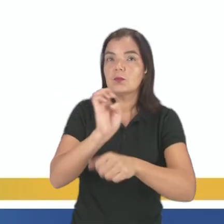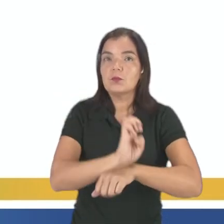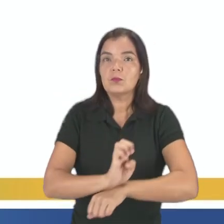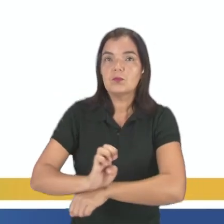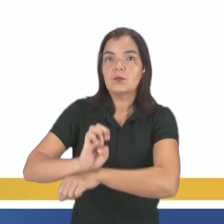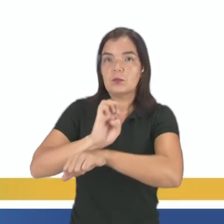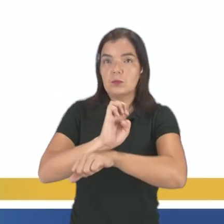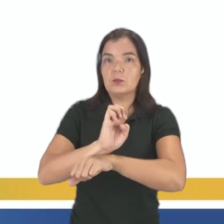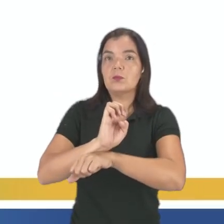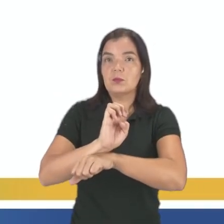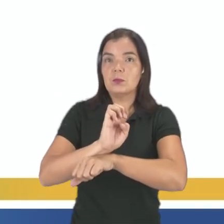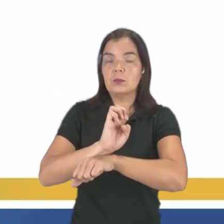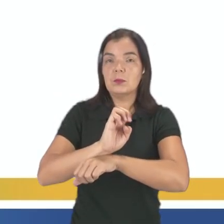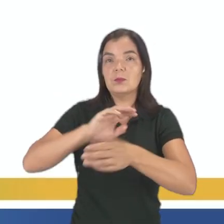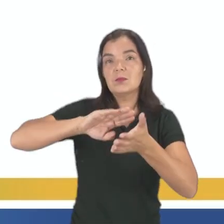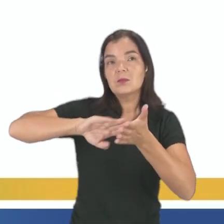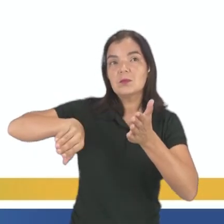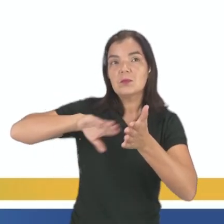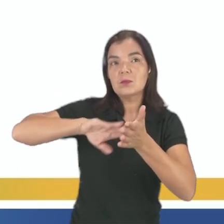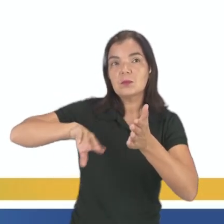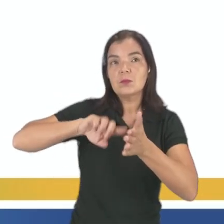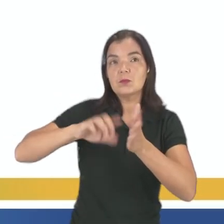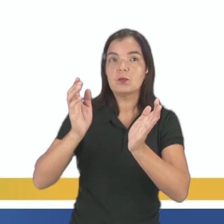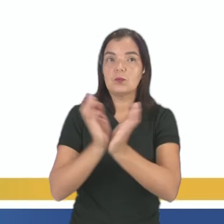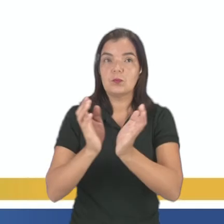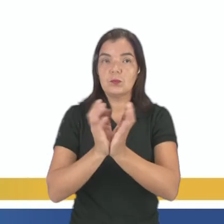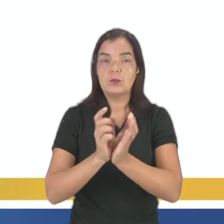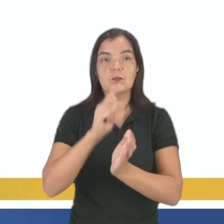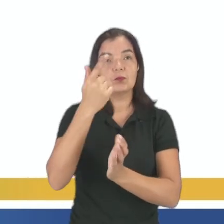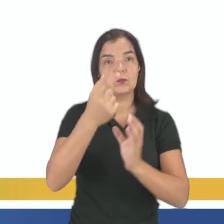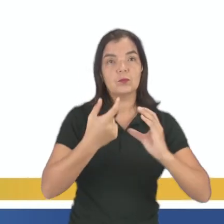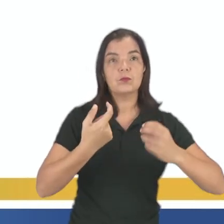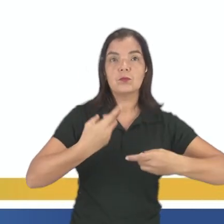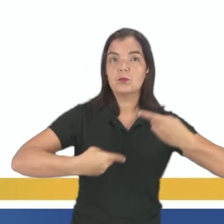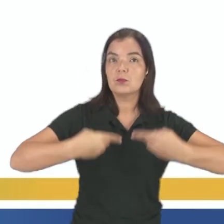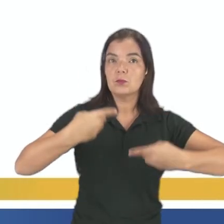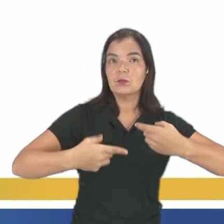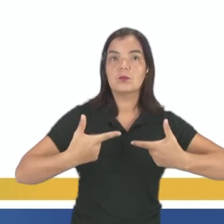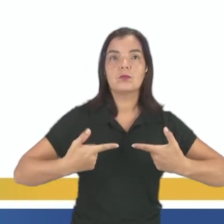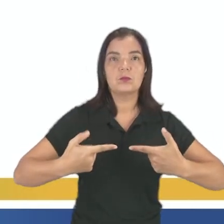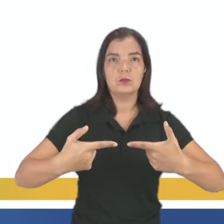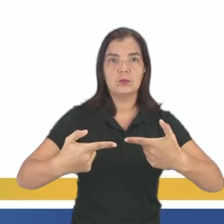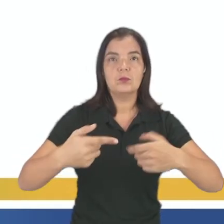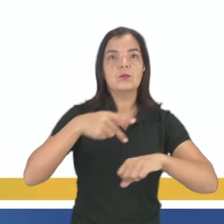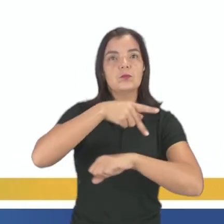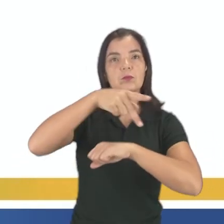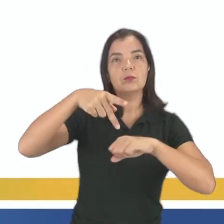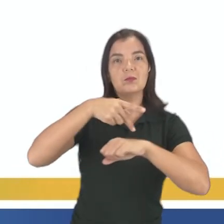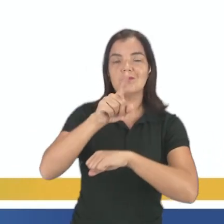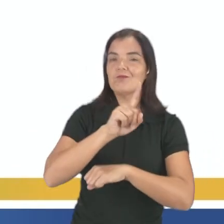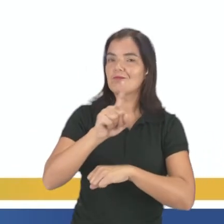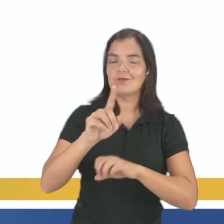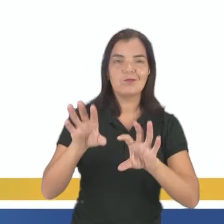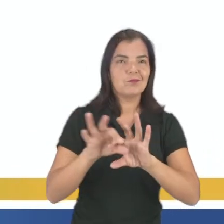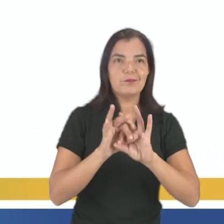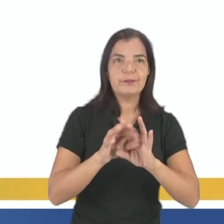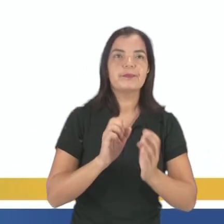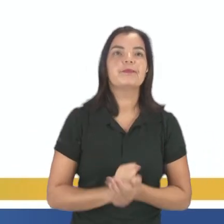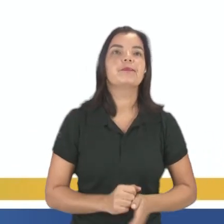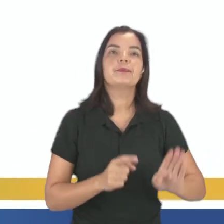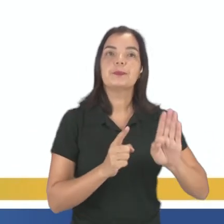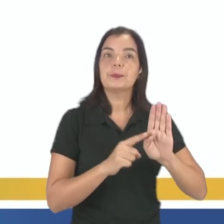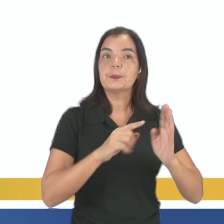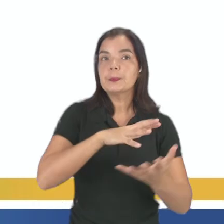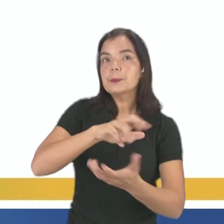1950, do bloco de estados desvinculados dos blocos geopolíticos da Guerra Fria, os países não alinhados.